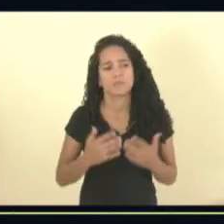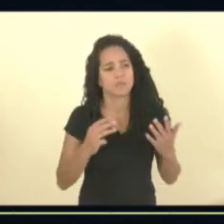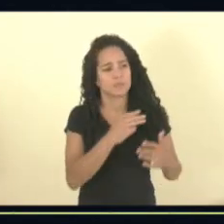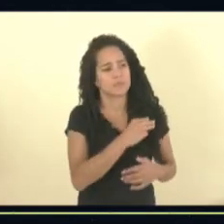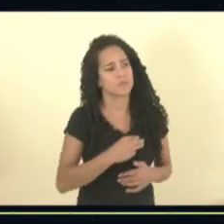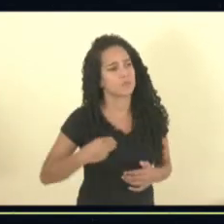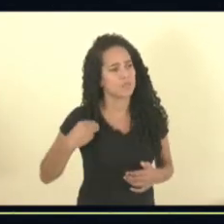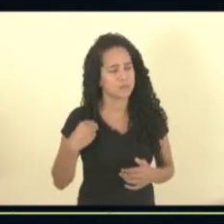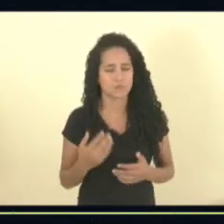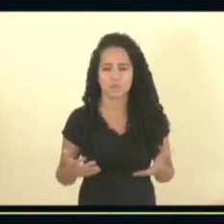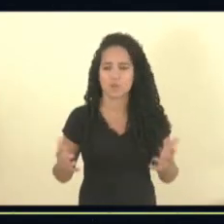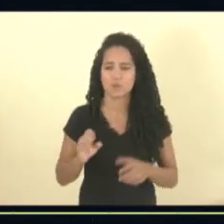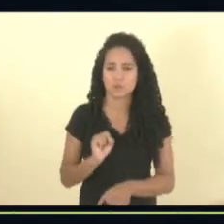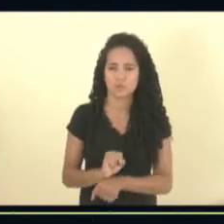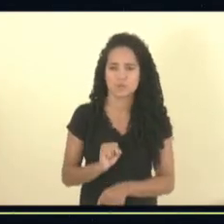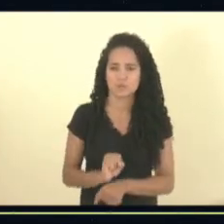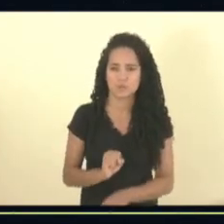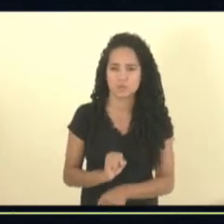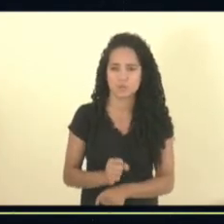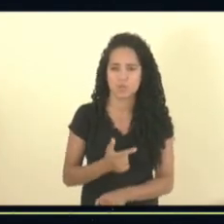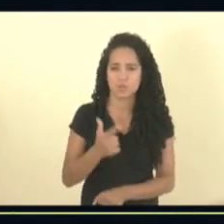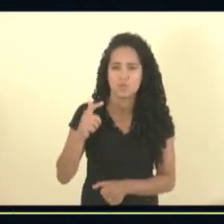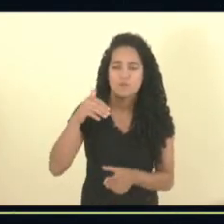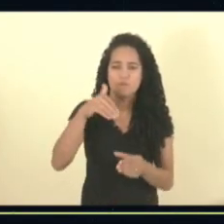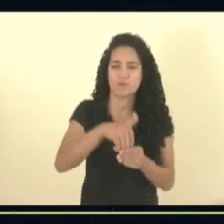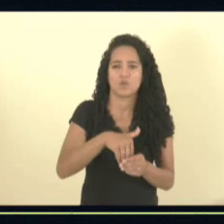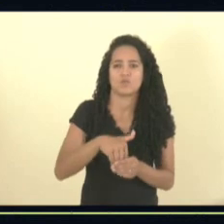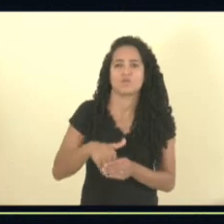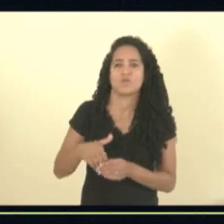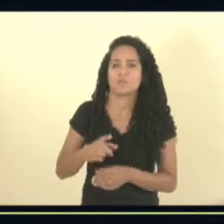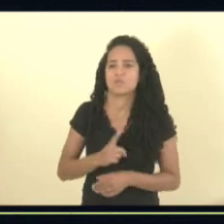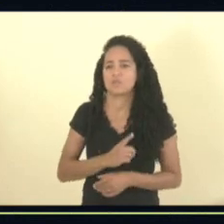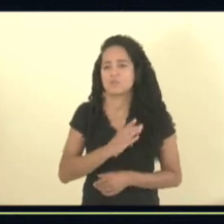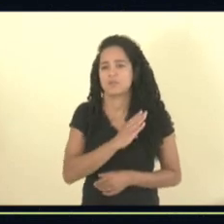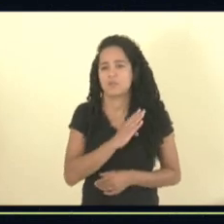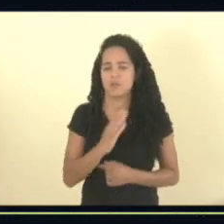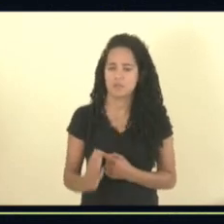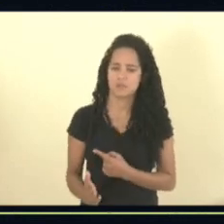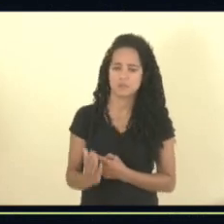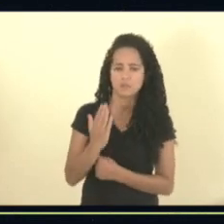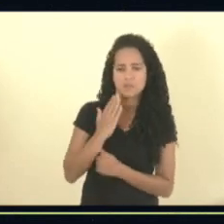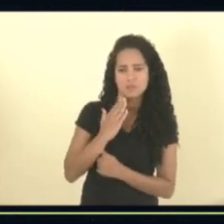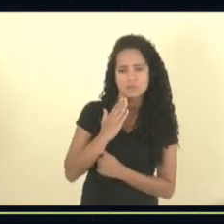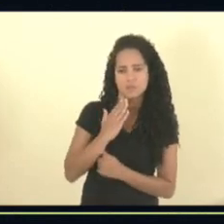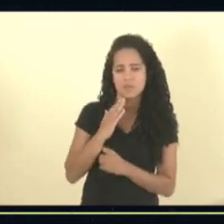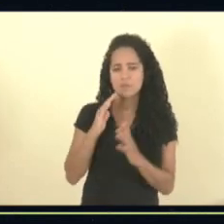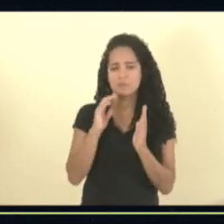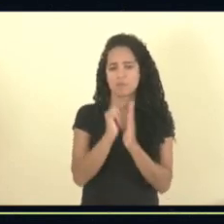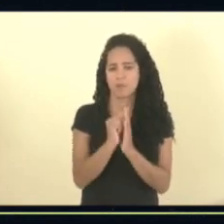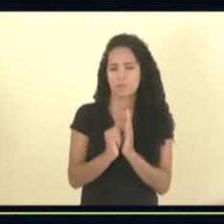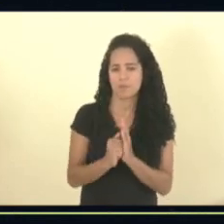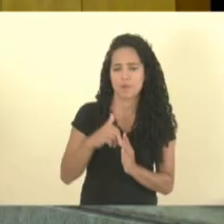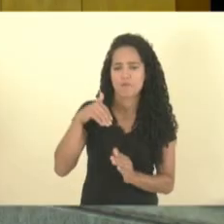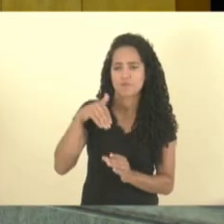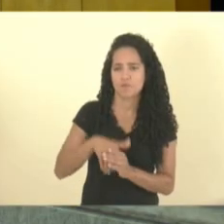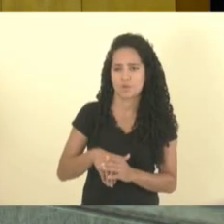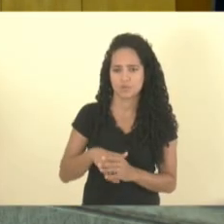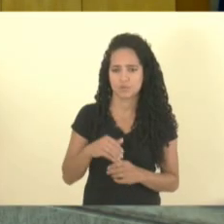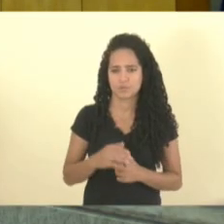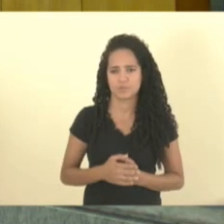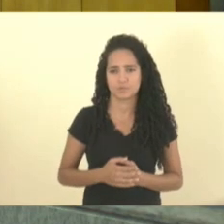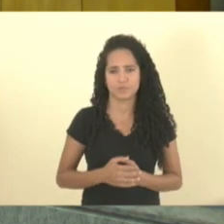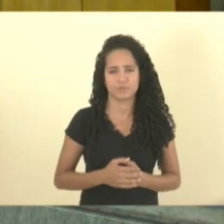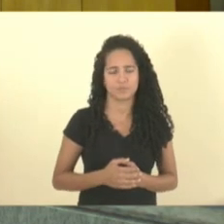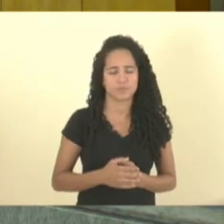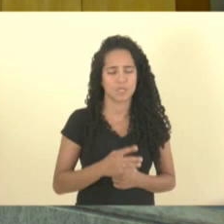Wellington. Estão aguardando os respectivos votos. Danilo da Baense pode me auxiliar no registro dos votos. Ok, presidente.